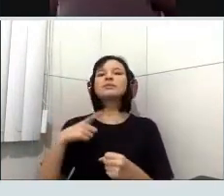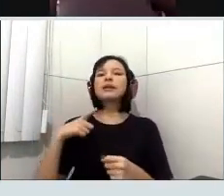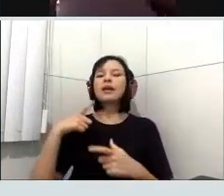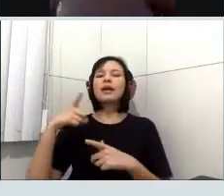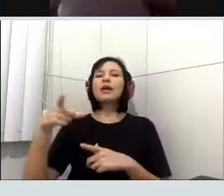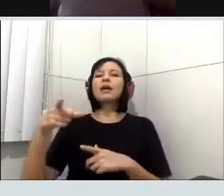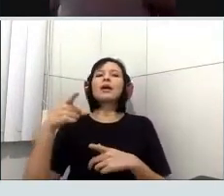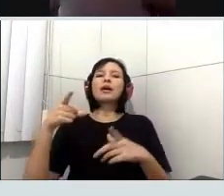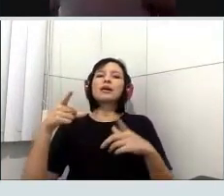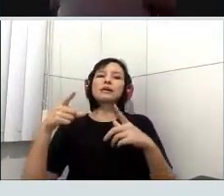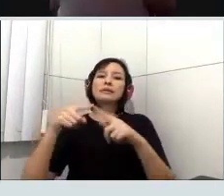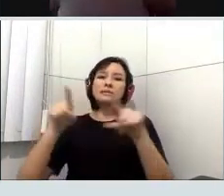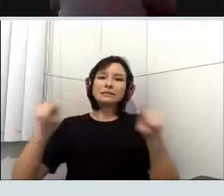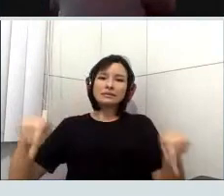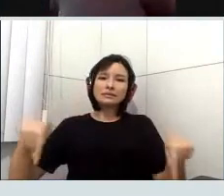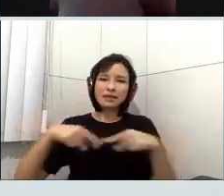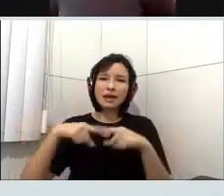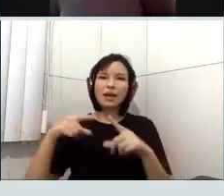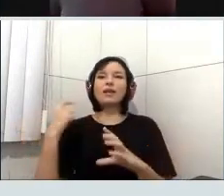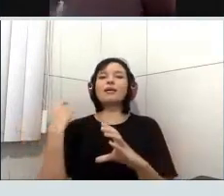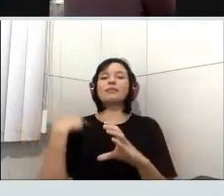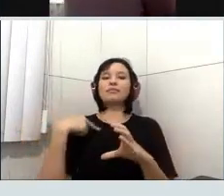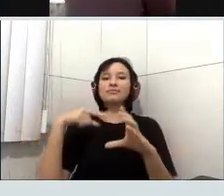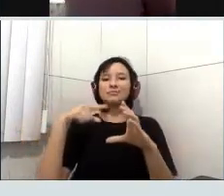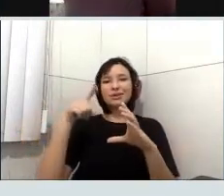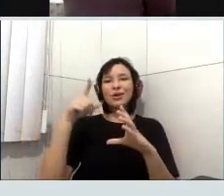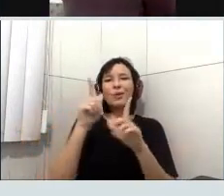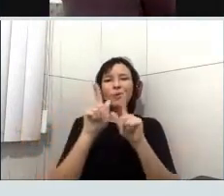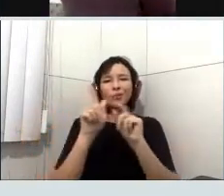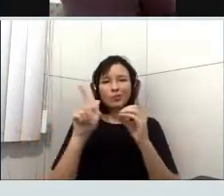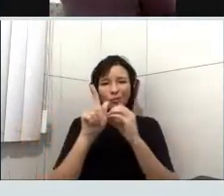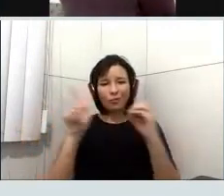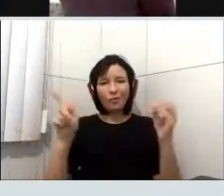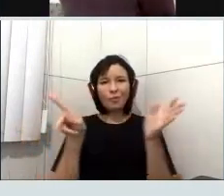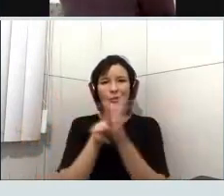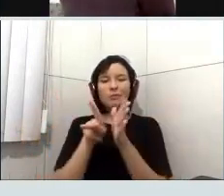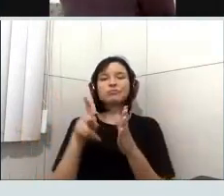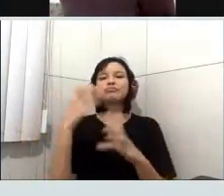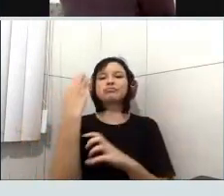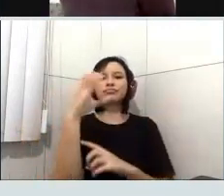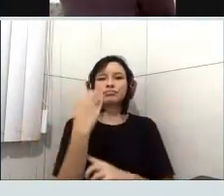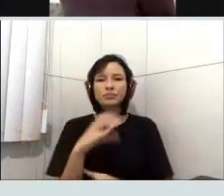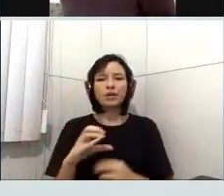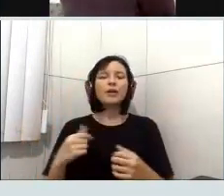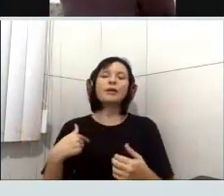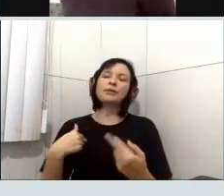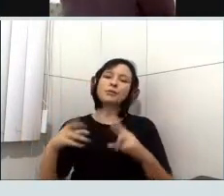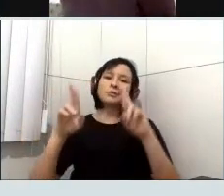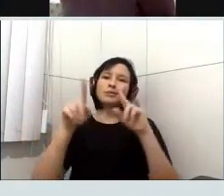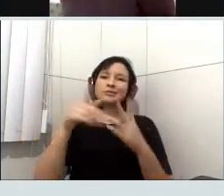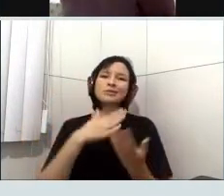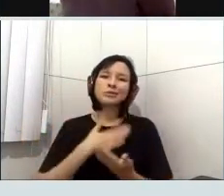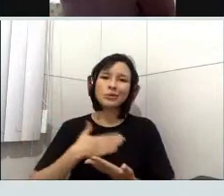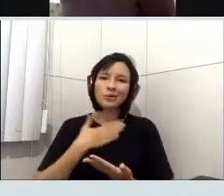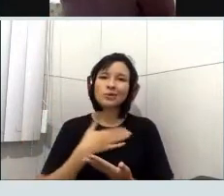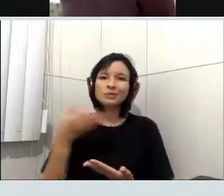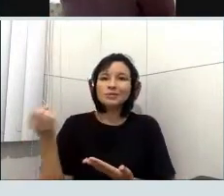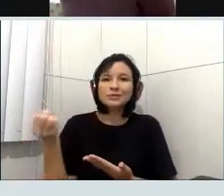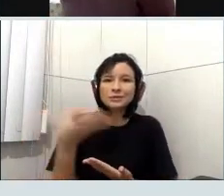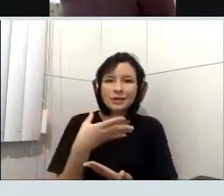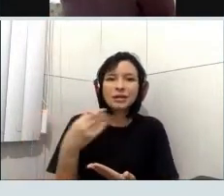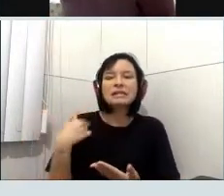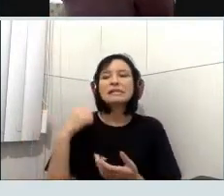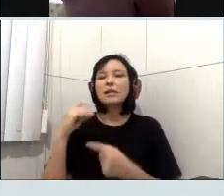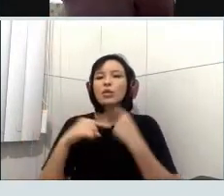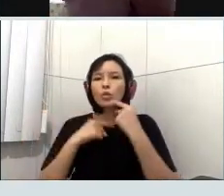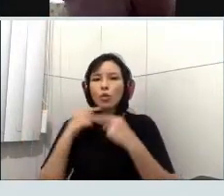ou se eu tenho que criar, e compartilho lá, tá certo? Eu espero que vocês tenham gostado. Novamente, estou livre para dúvidas,